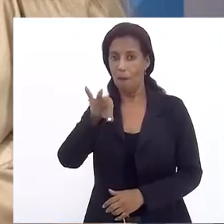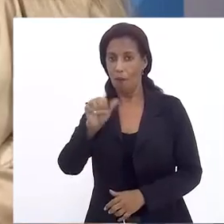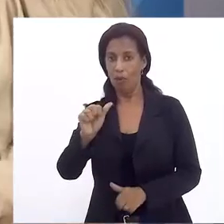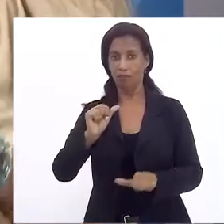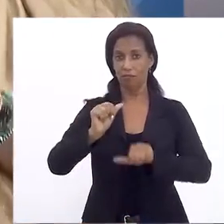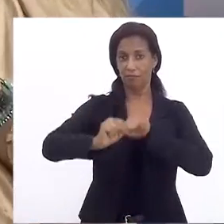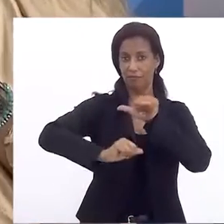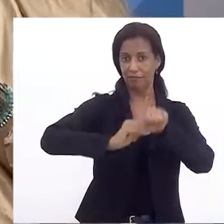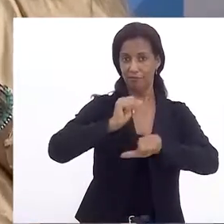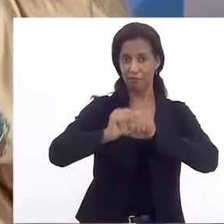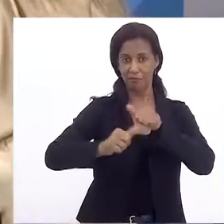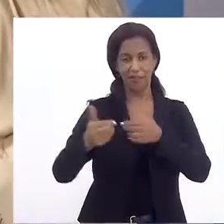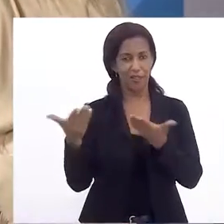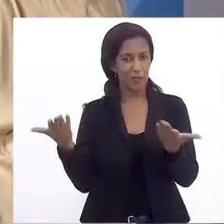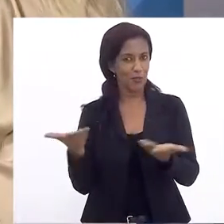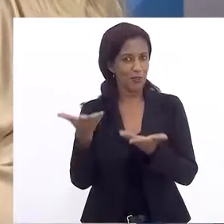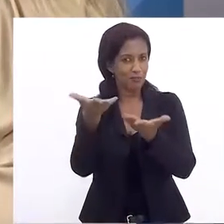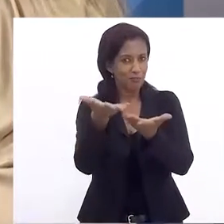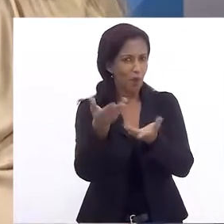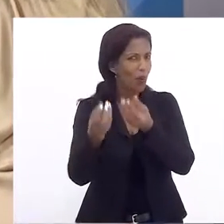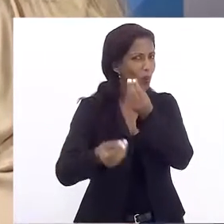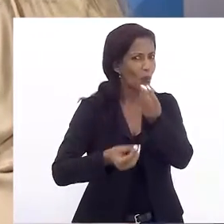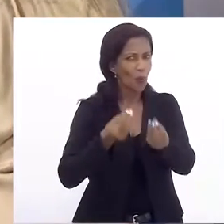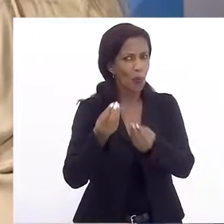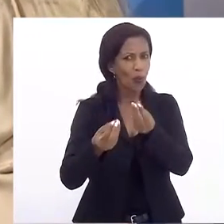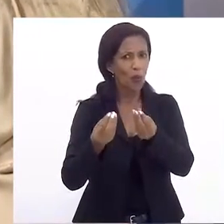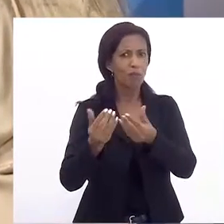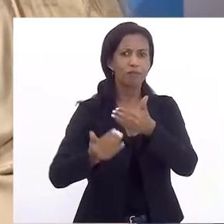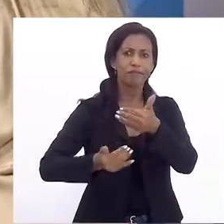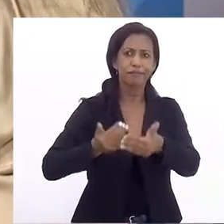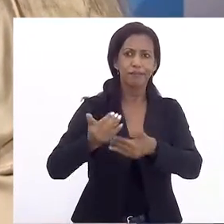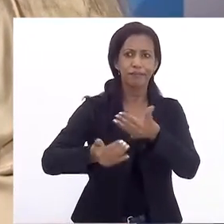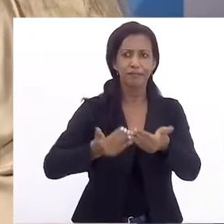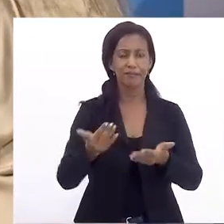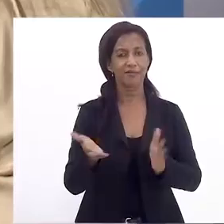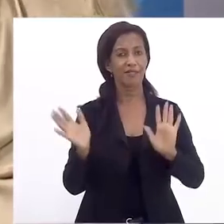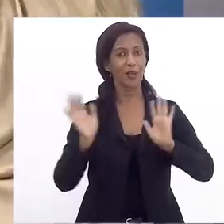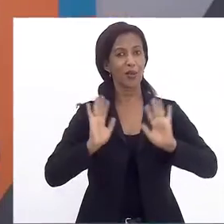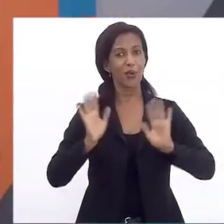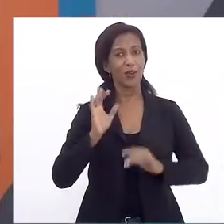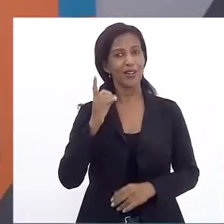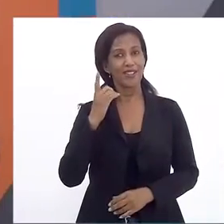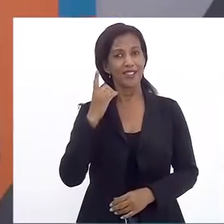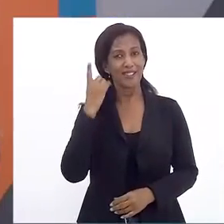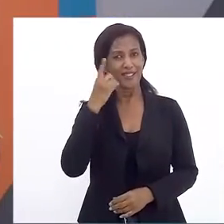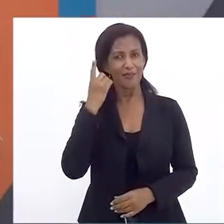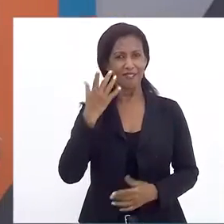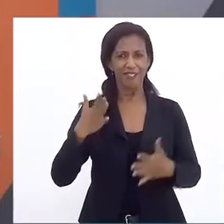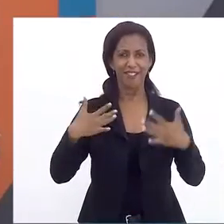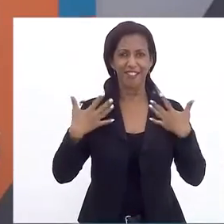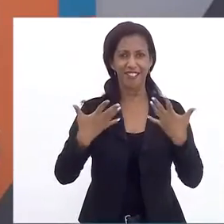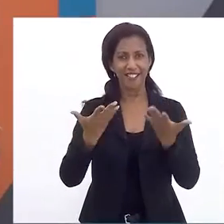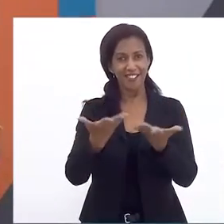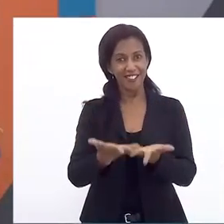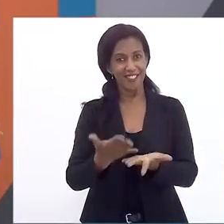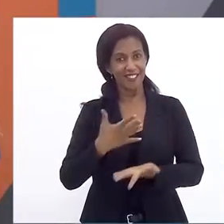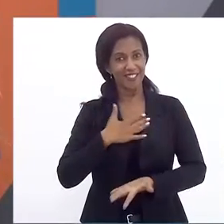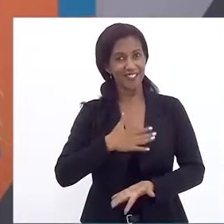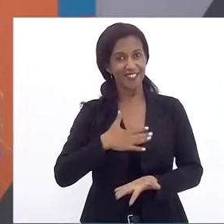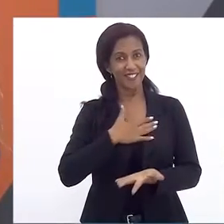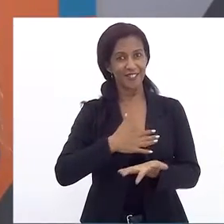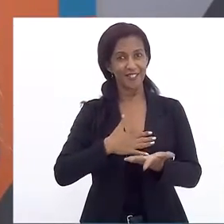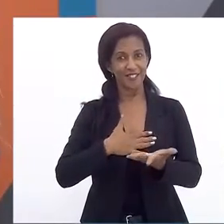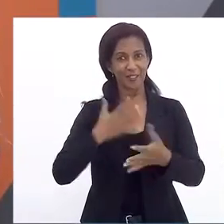mudou. E ela está aqui hoje conosco para nos contar como foi esse processo. Olá, deputada, que alegria estar com a senhora